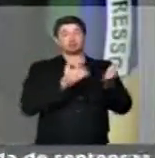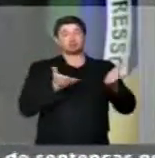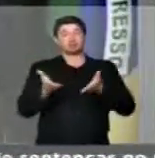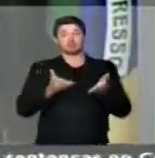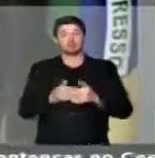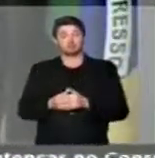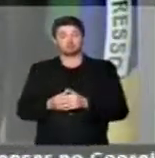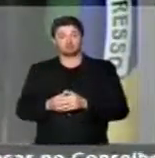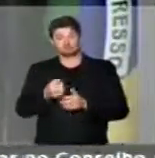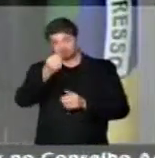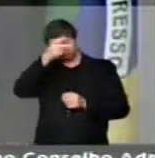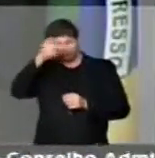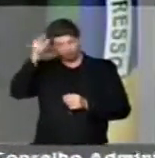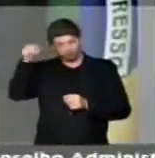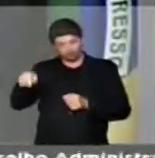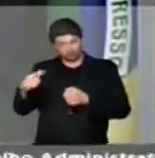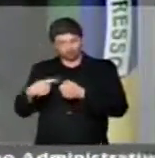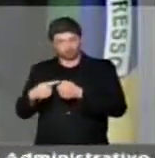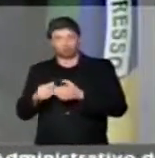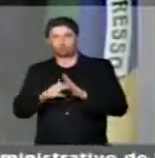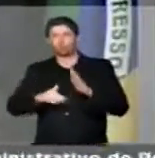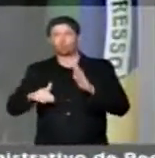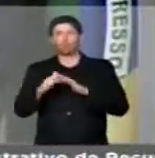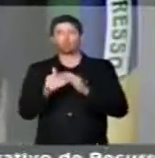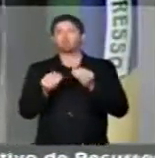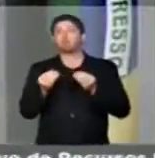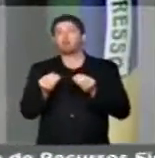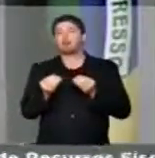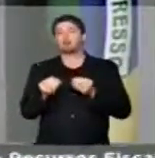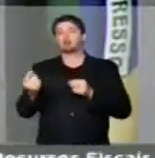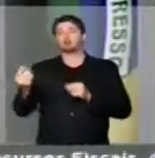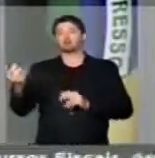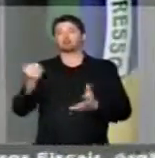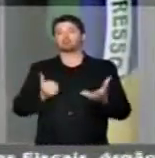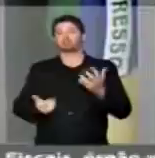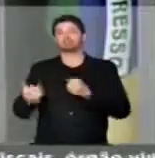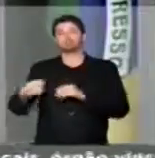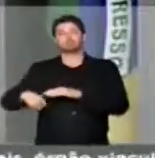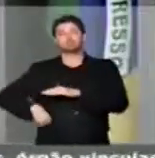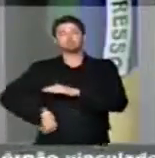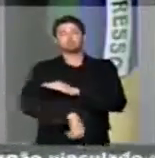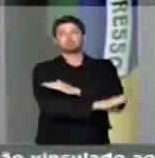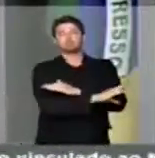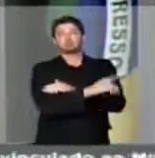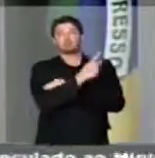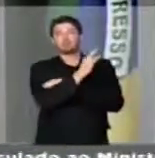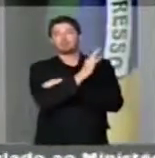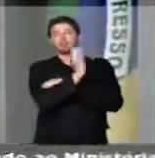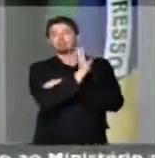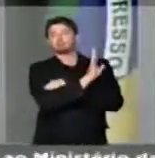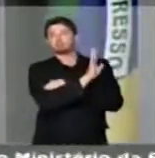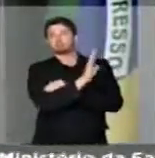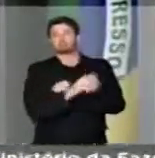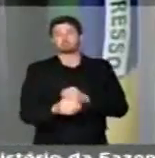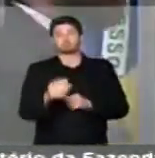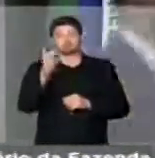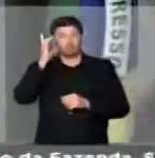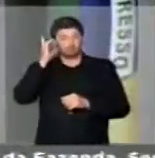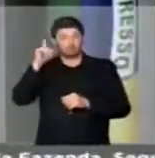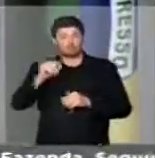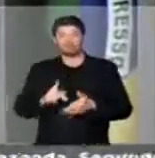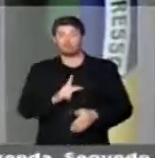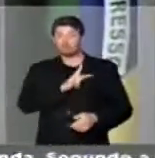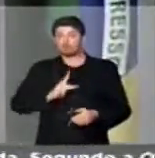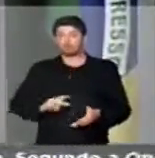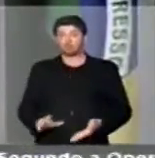serviços à prefeitura, e tudo isso para os cofres do PT. A Dilma era presidente do